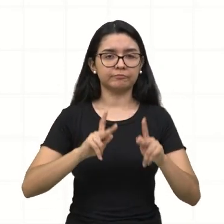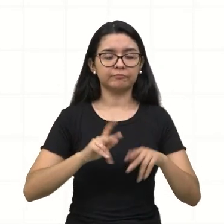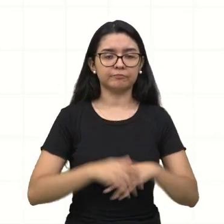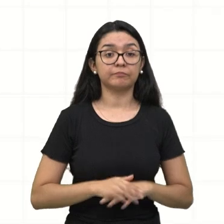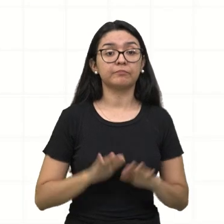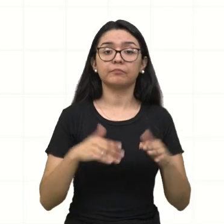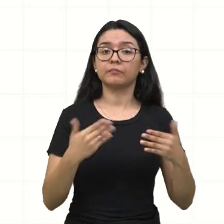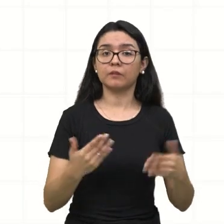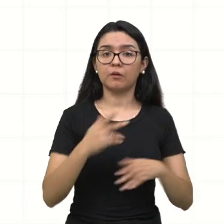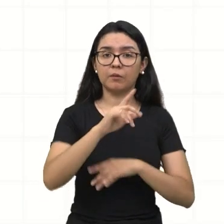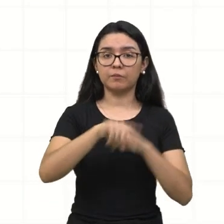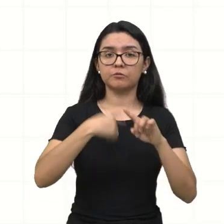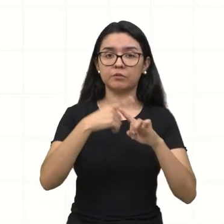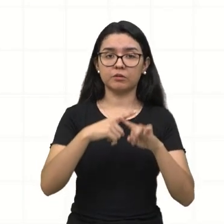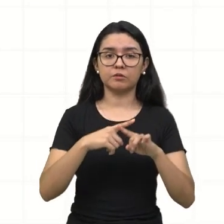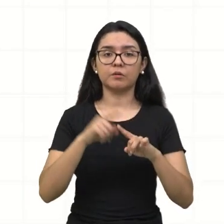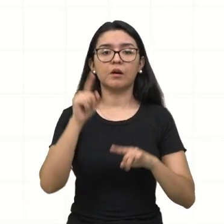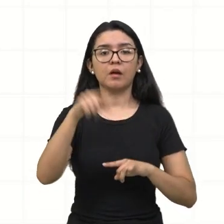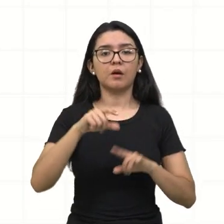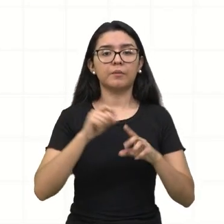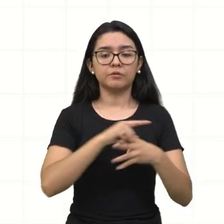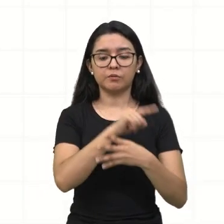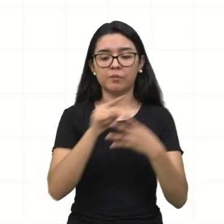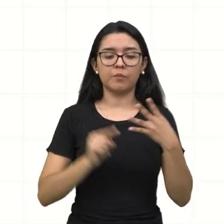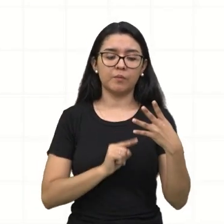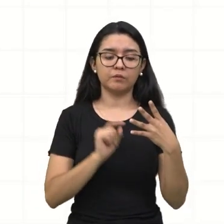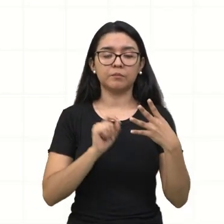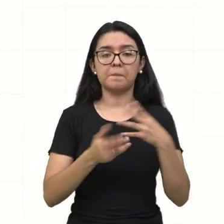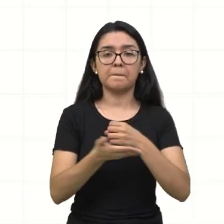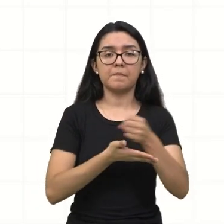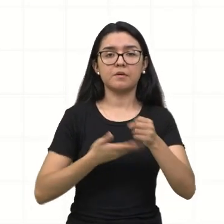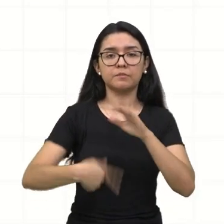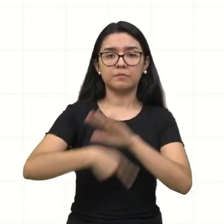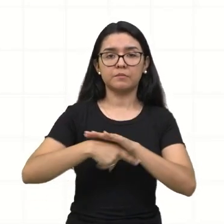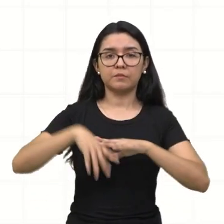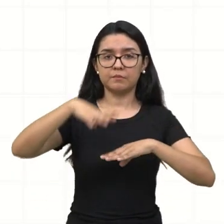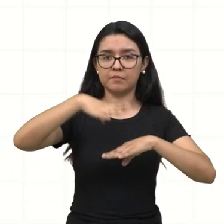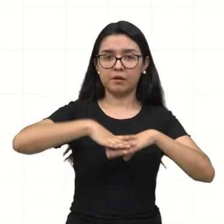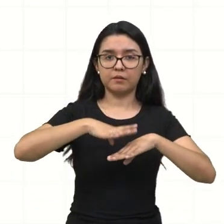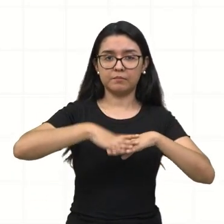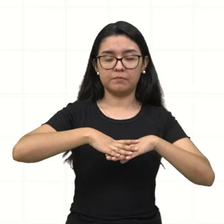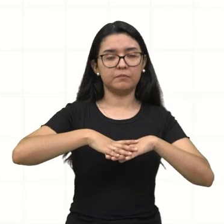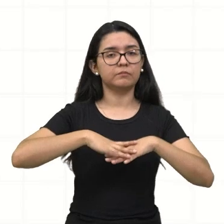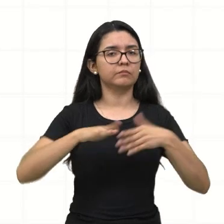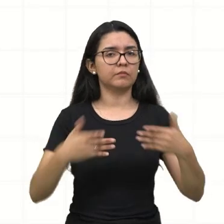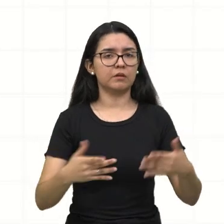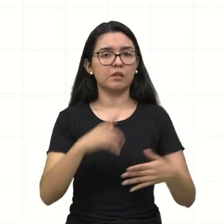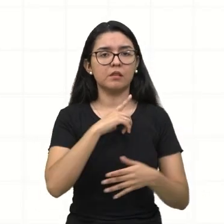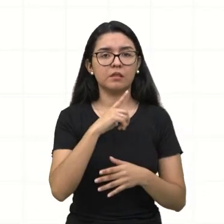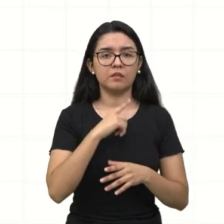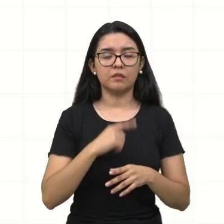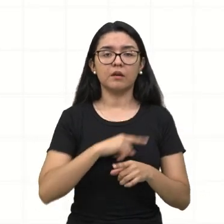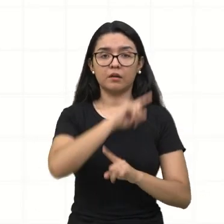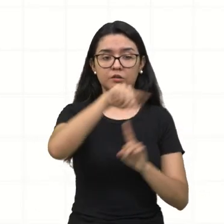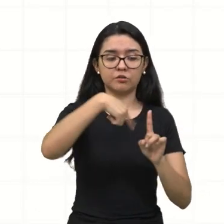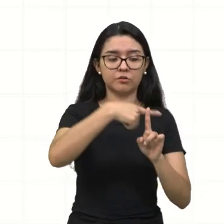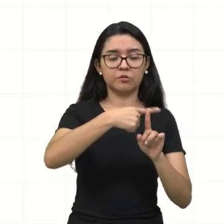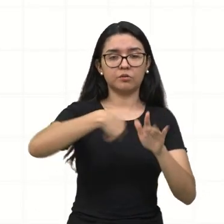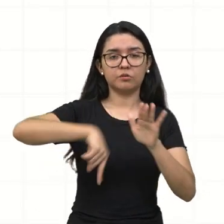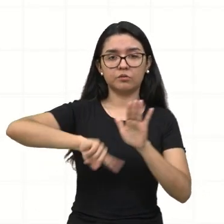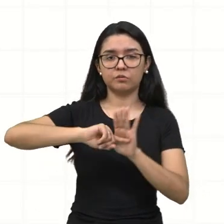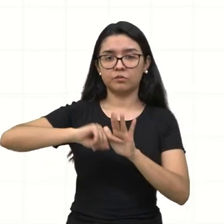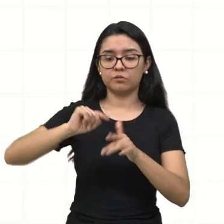A multiplicação é uma das 4 operações básicas da matemática, né? Nós temos aí adição,